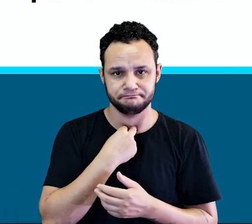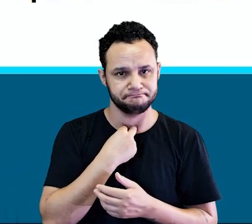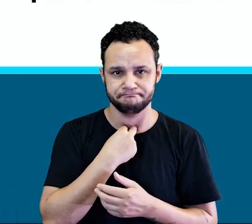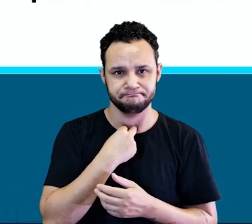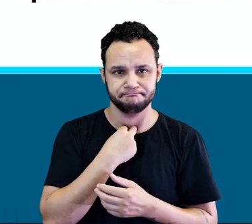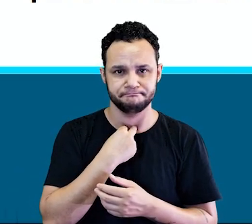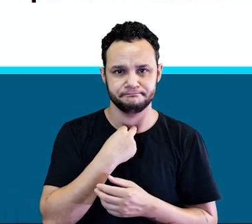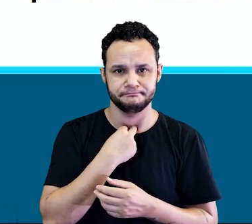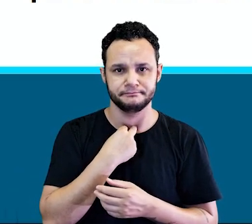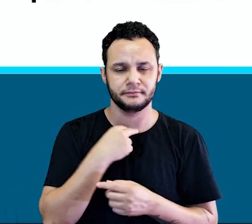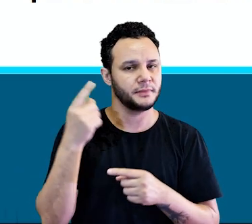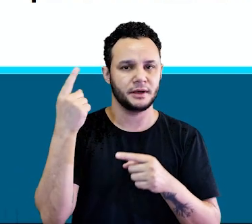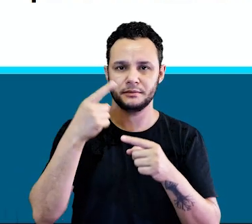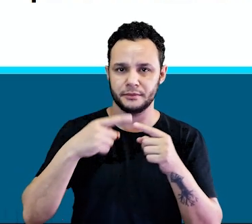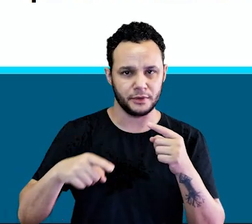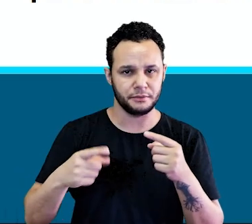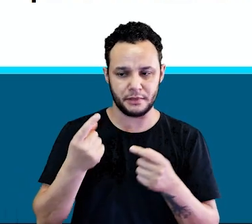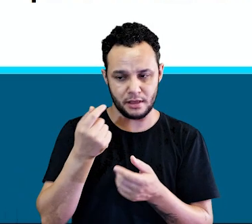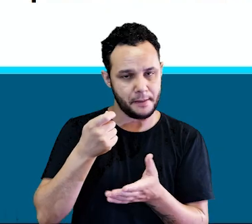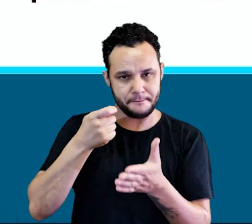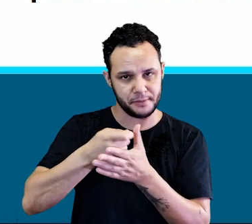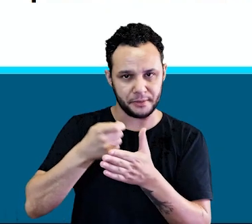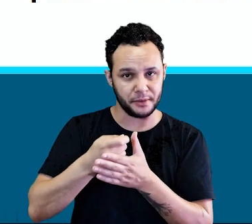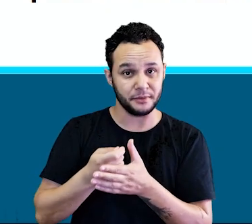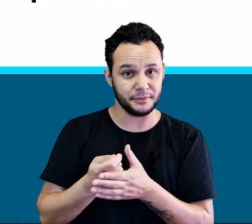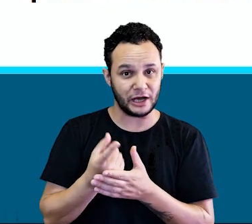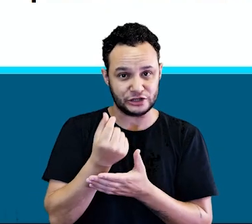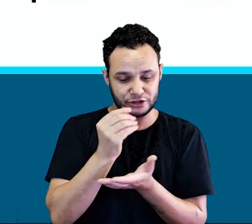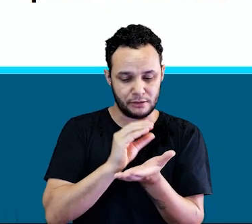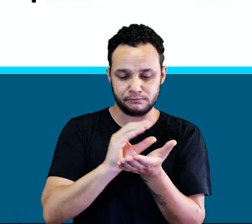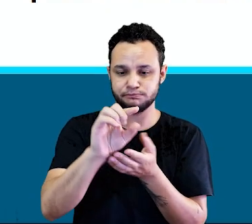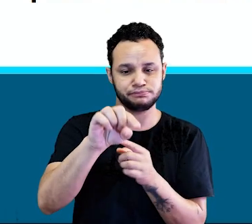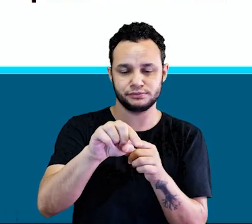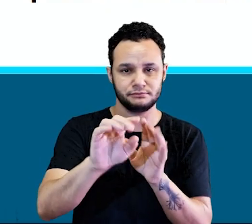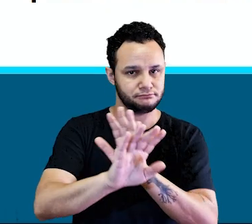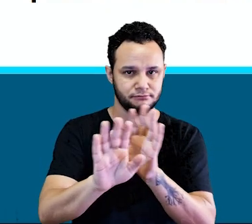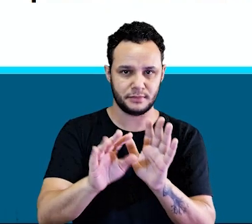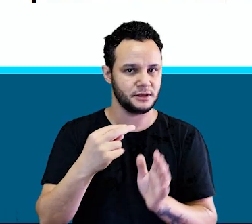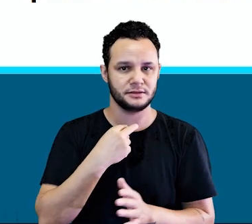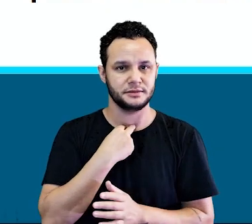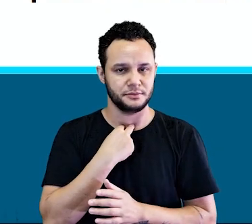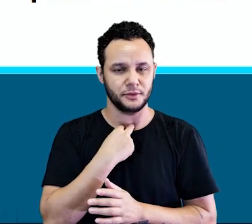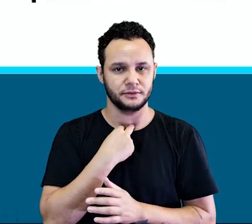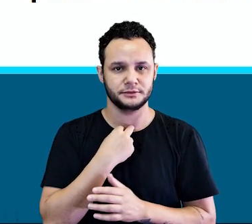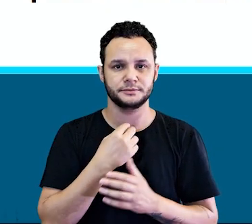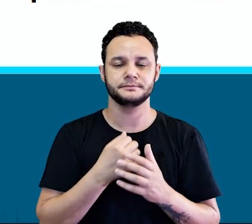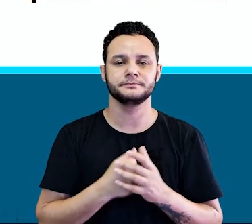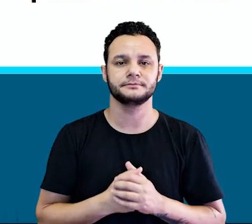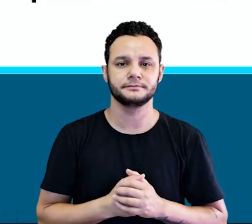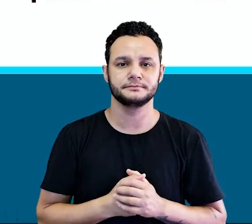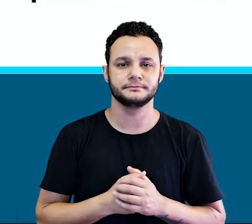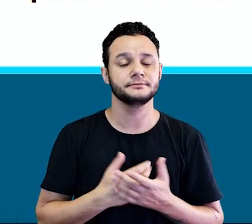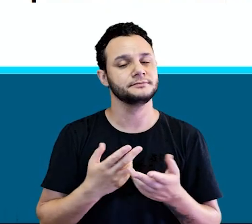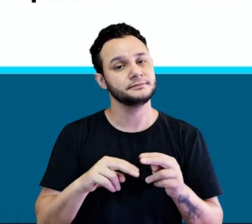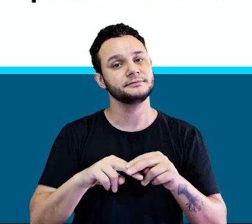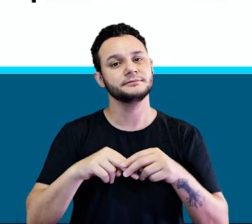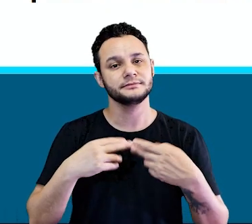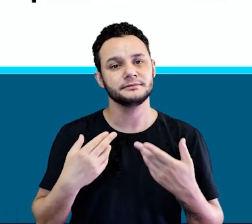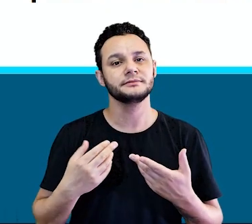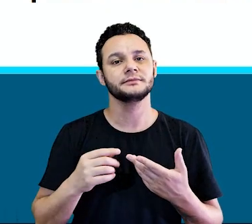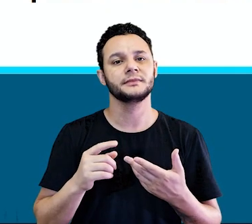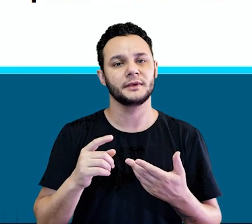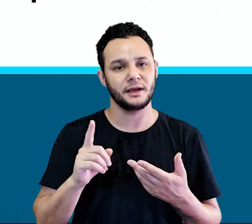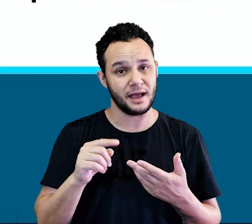Isso não pode ser utilizado com esse recurso do PDDE. Ele tem um objetivo bem